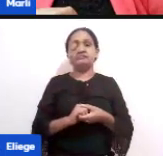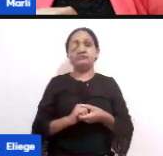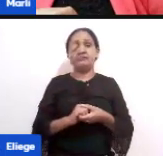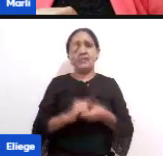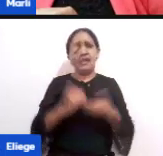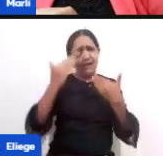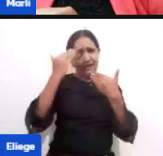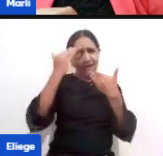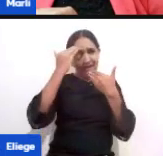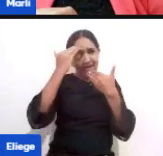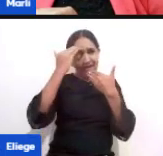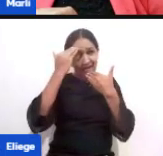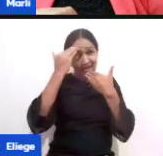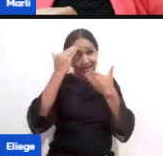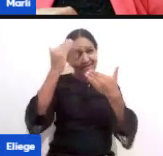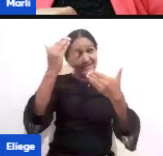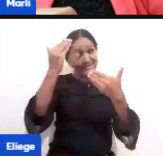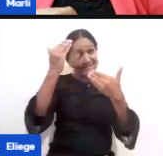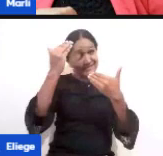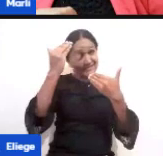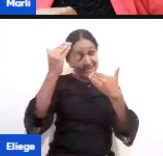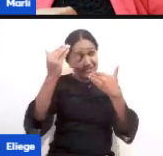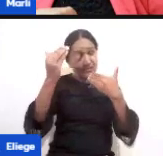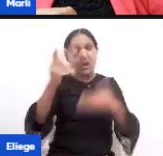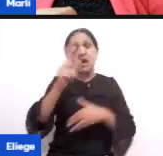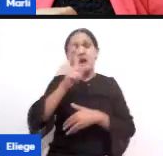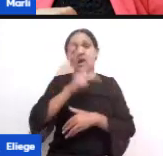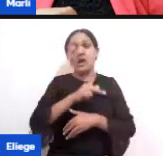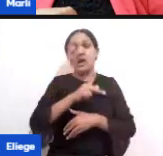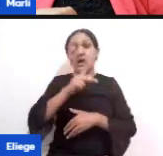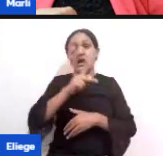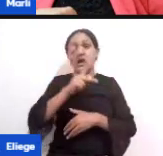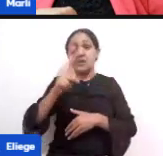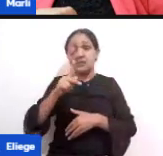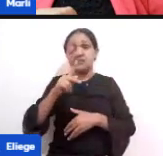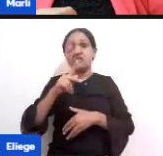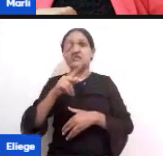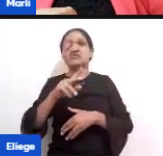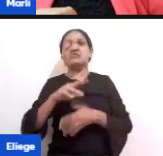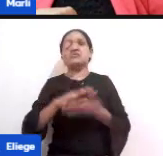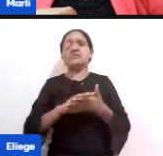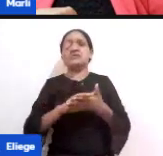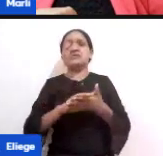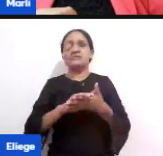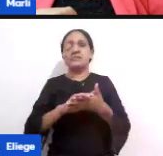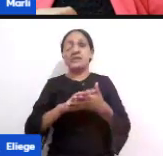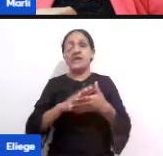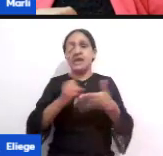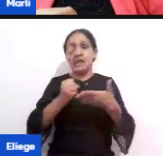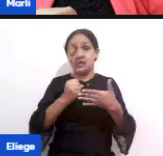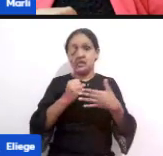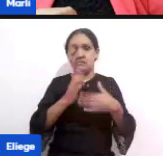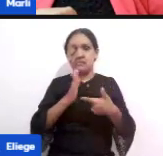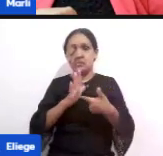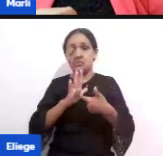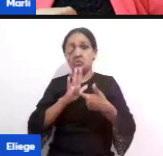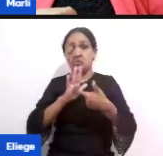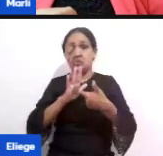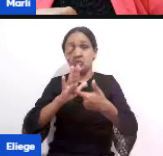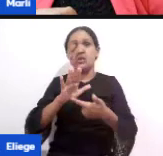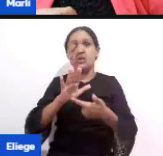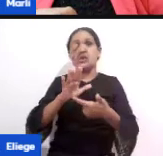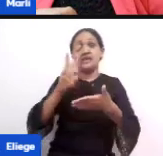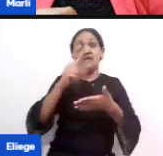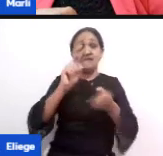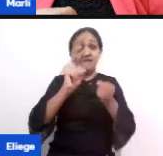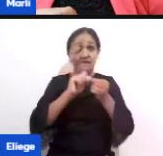Agradecendo, né, a professora Gleide França pelo áudio, ela que fez o áudio dessa leitura de Leite.